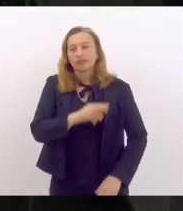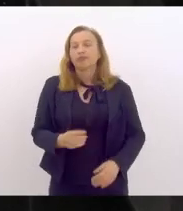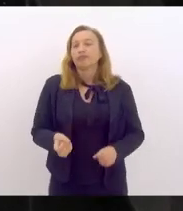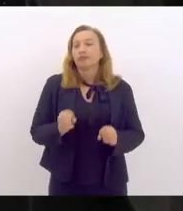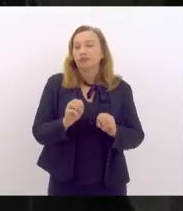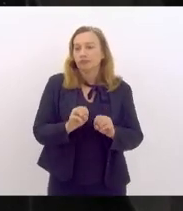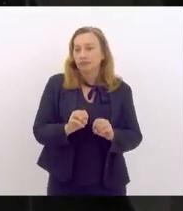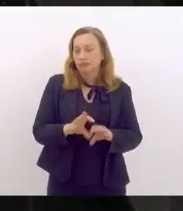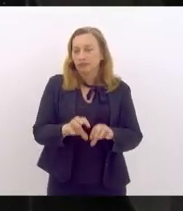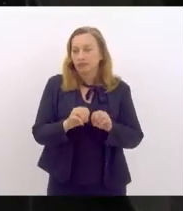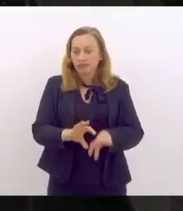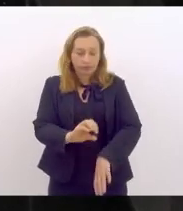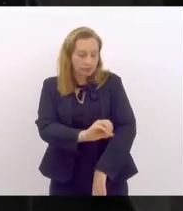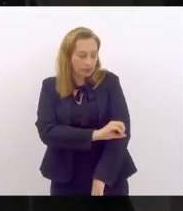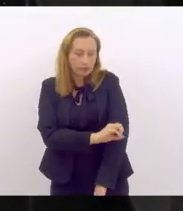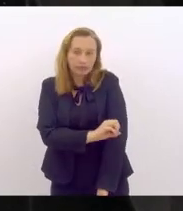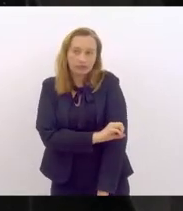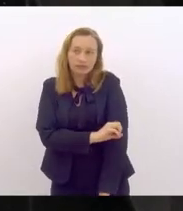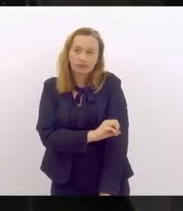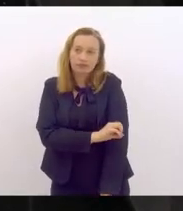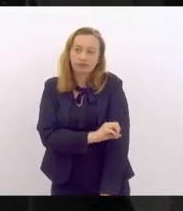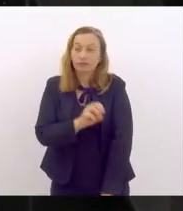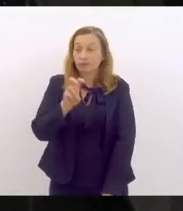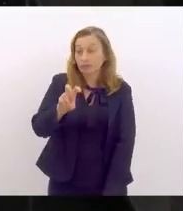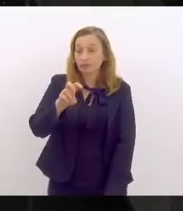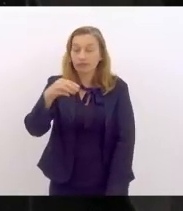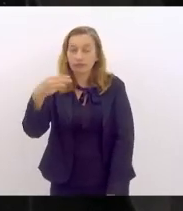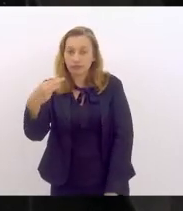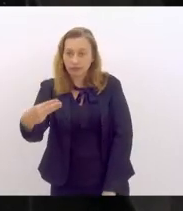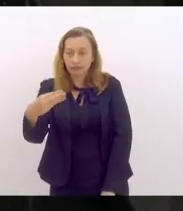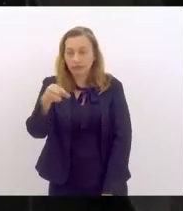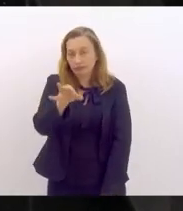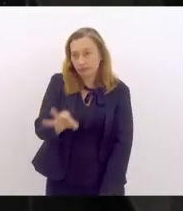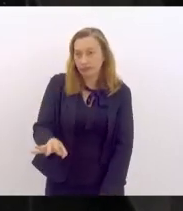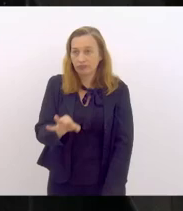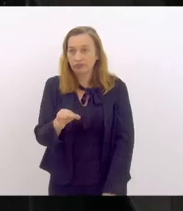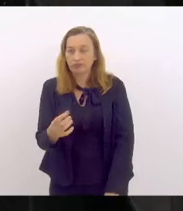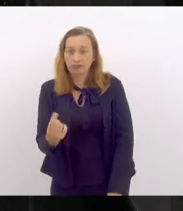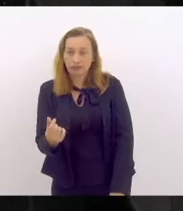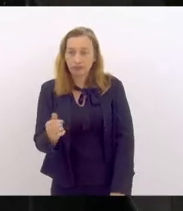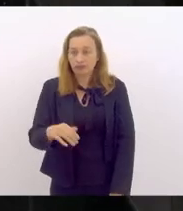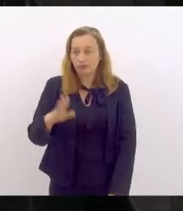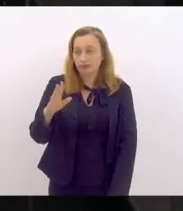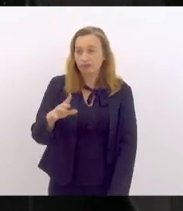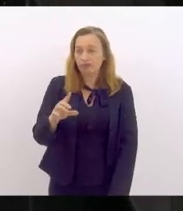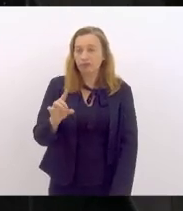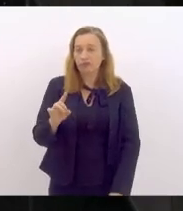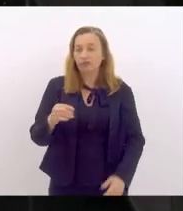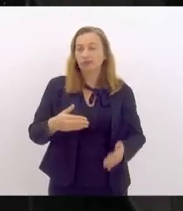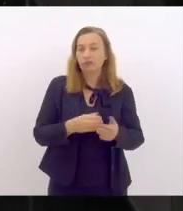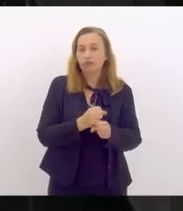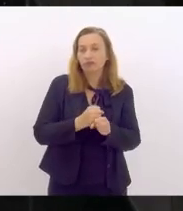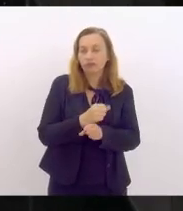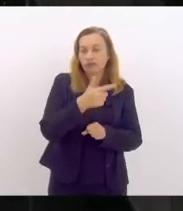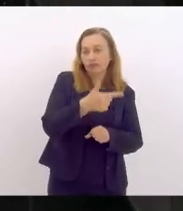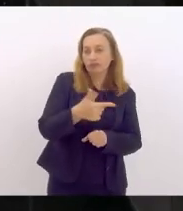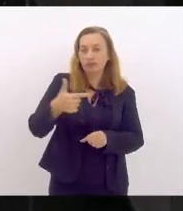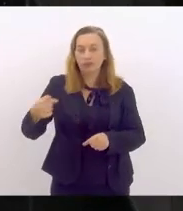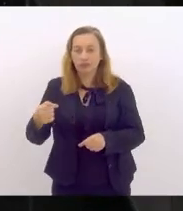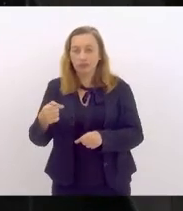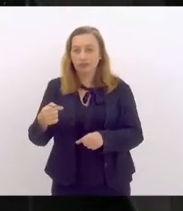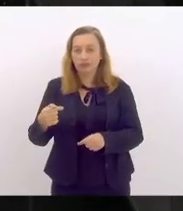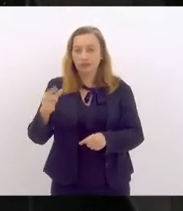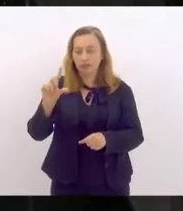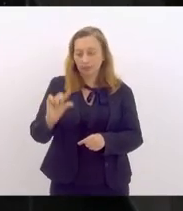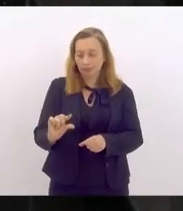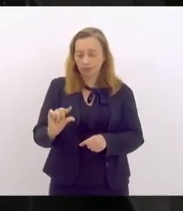é um pouco maior 53 centavos esses valores não tem aumento desde 2017 e agora diante